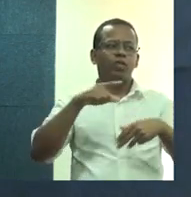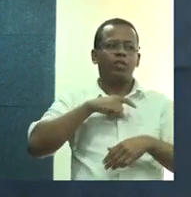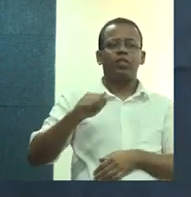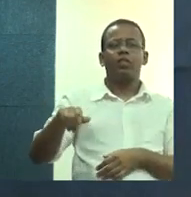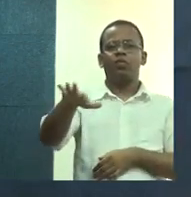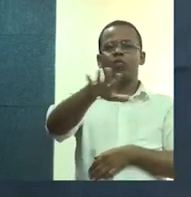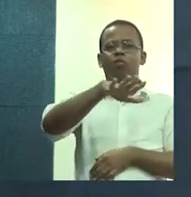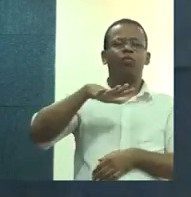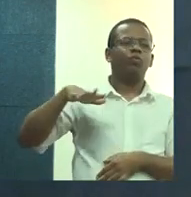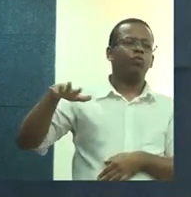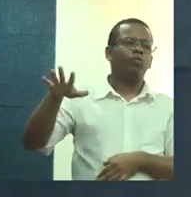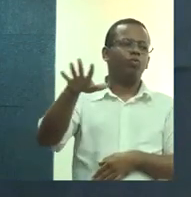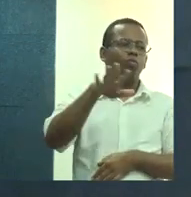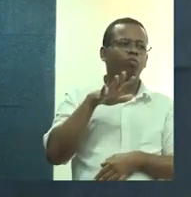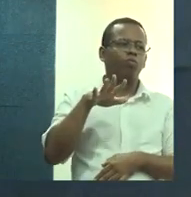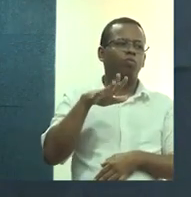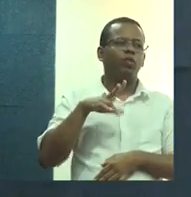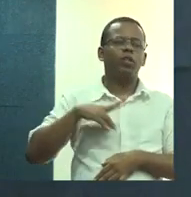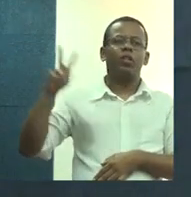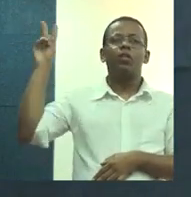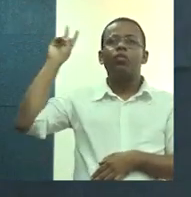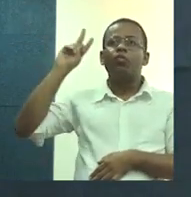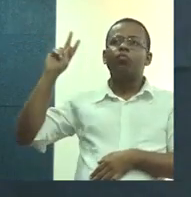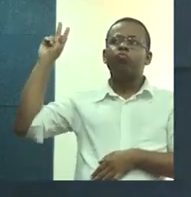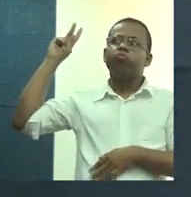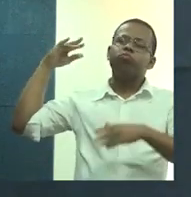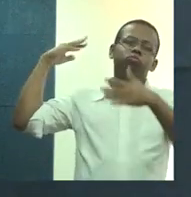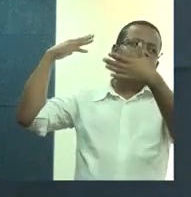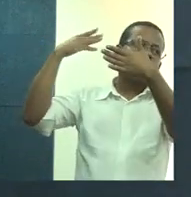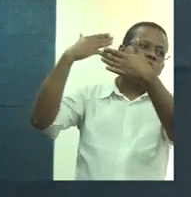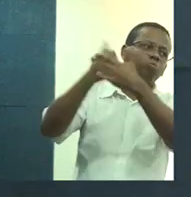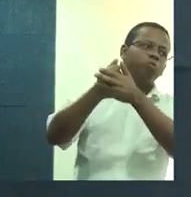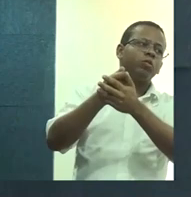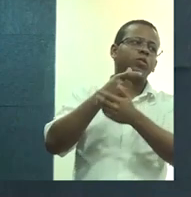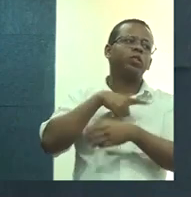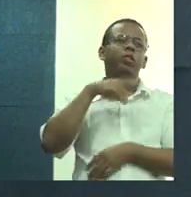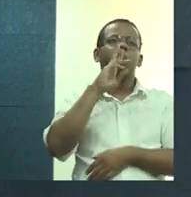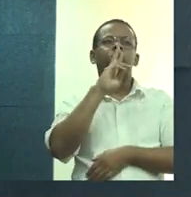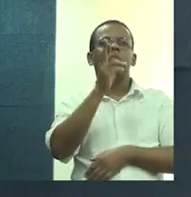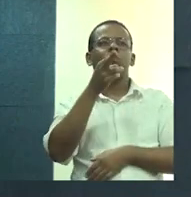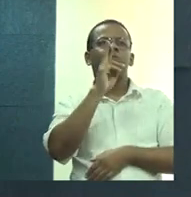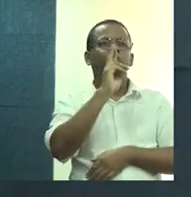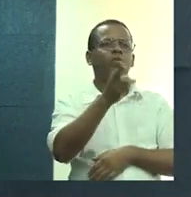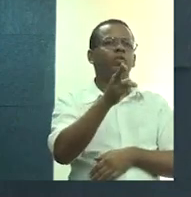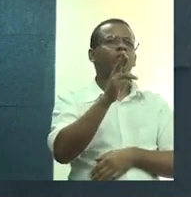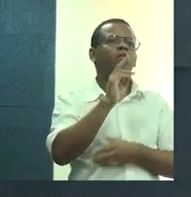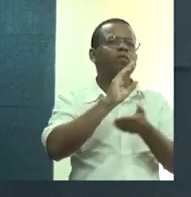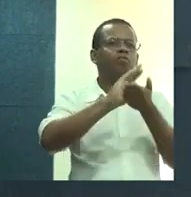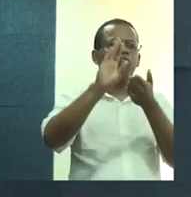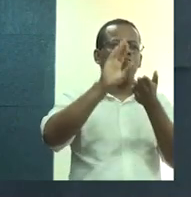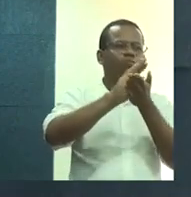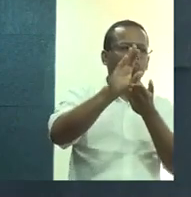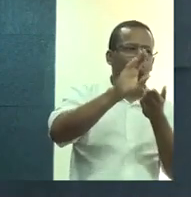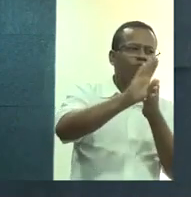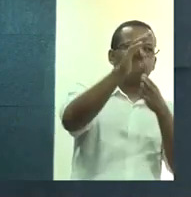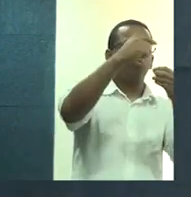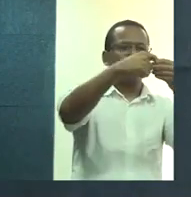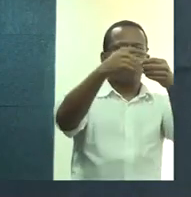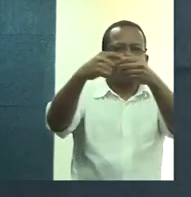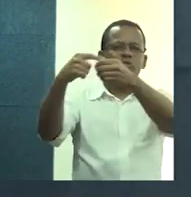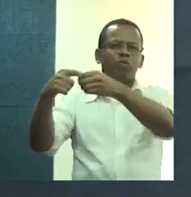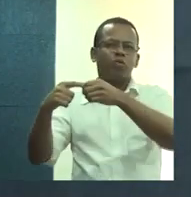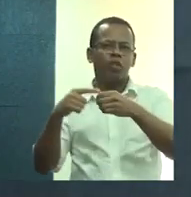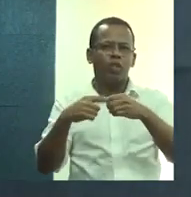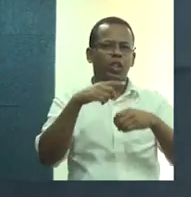que são áreas que tem historicamente né são frutos de resultado da distribuição desigual do orçamento na cidade né então